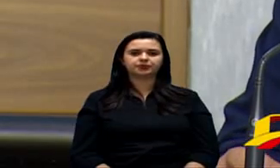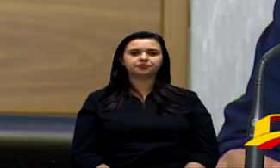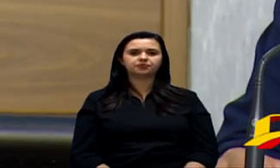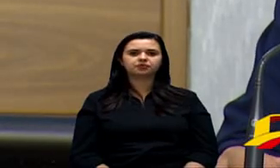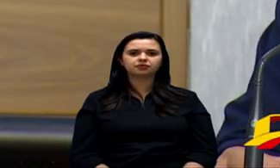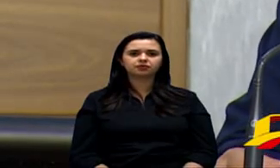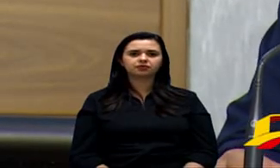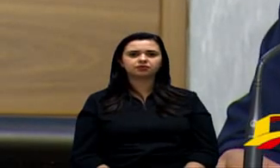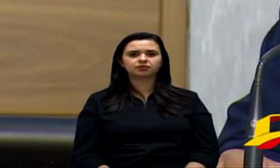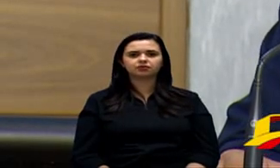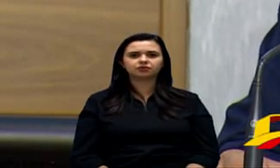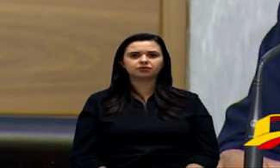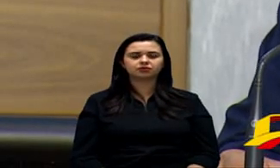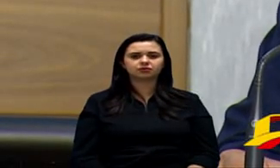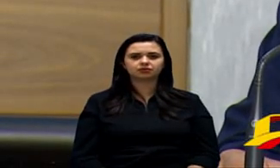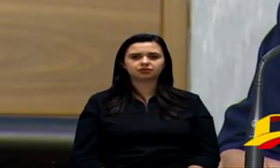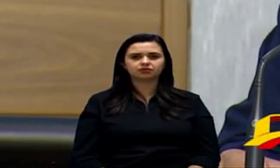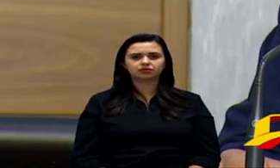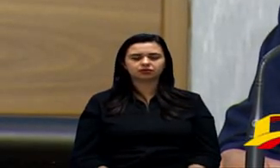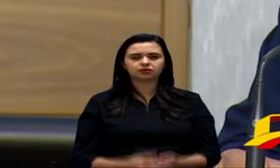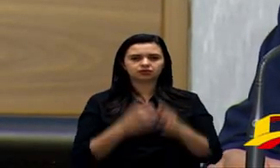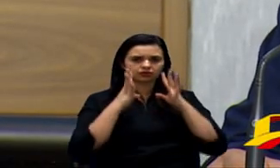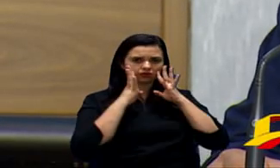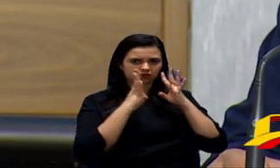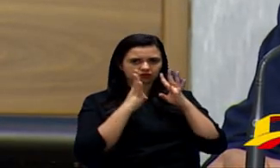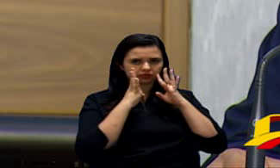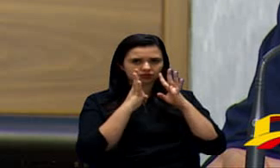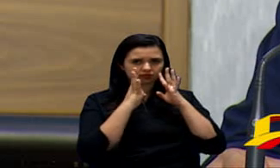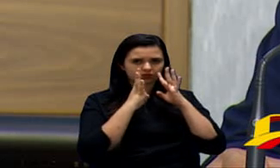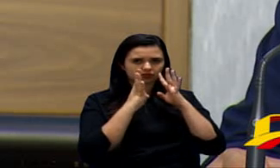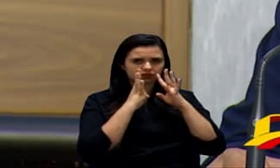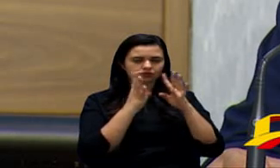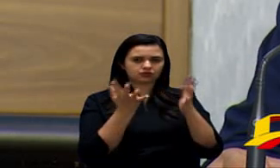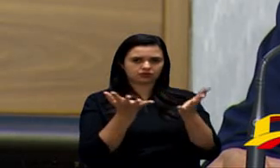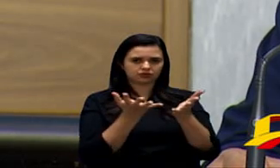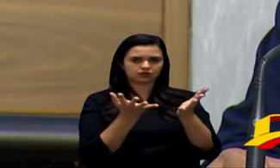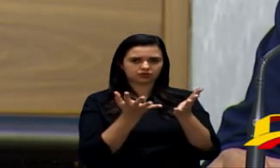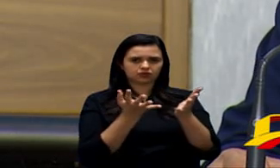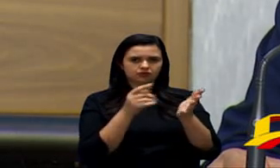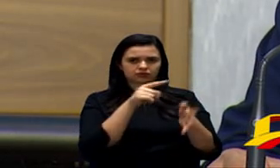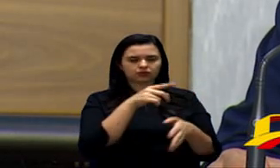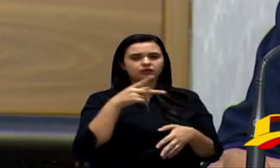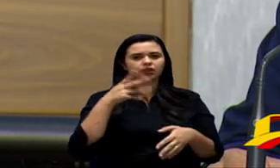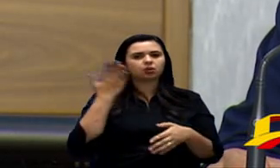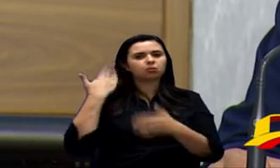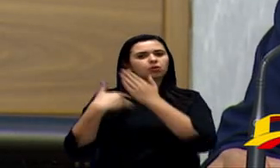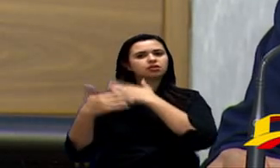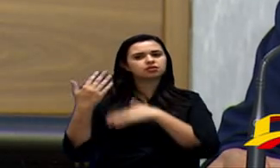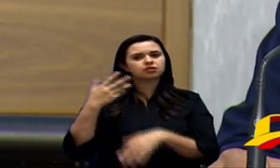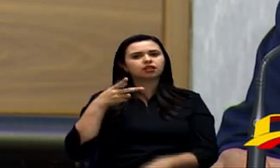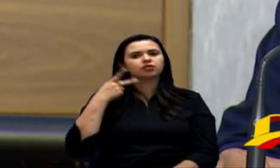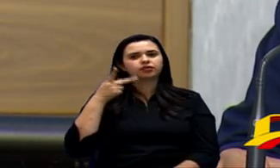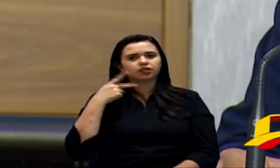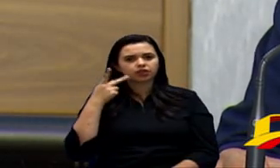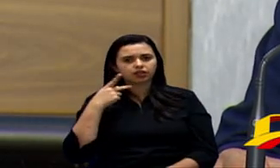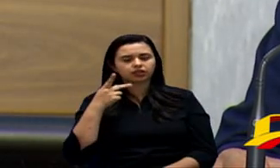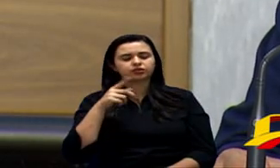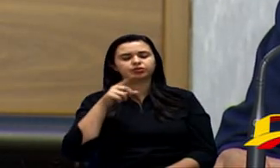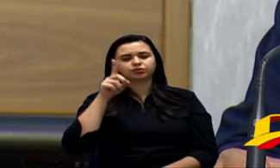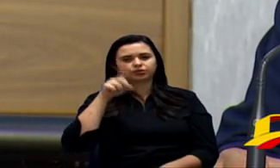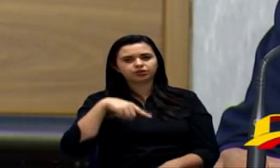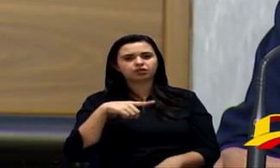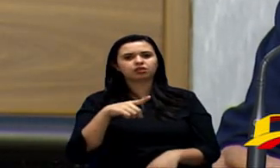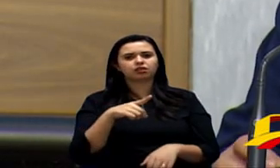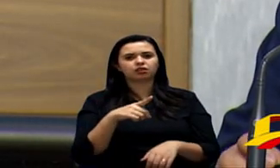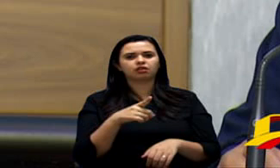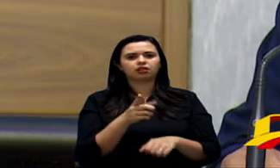Pessoal, vamos ouvir ele que foi ex-vereador dessa casa, é biólogo, professor, Gabriel